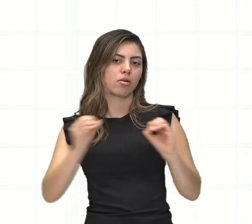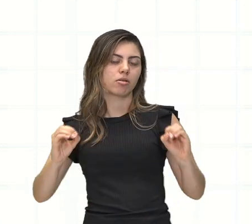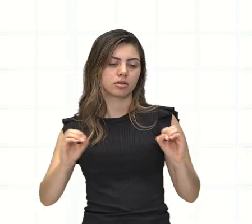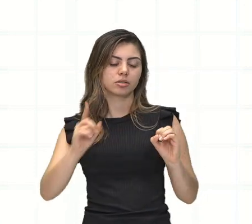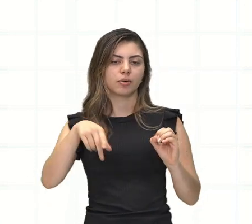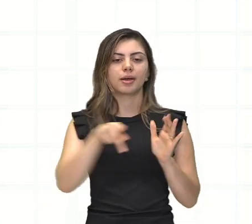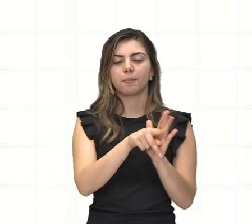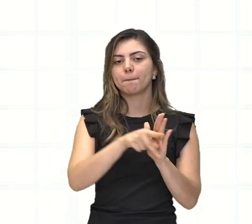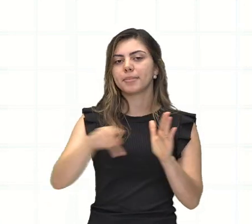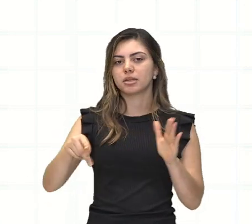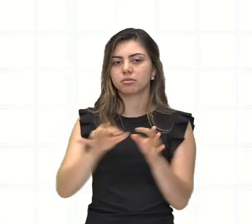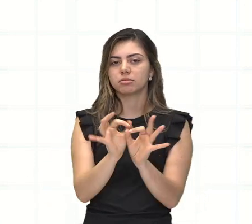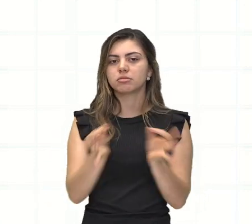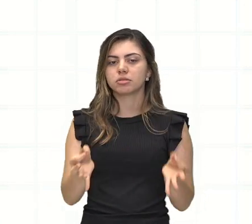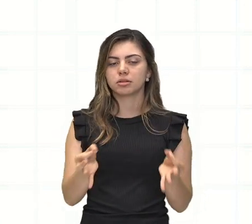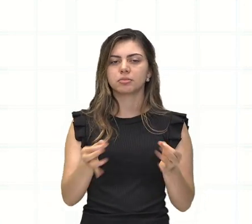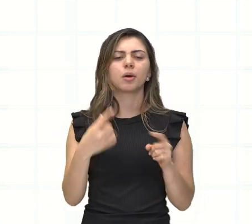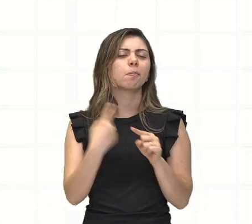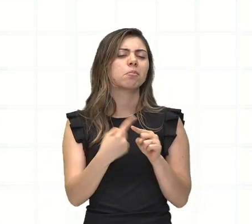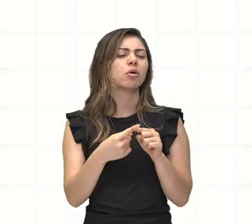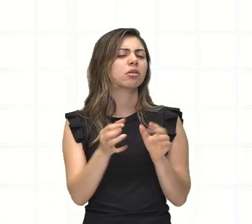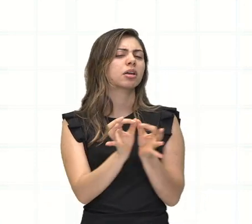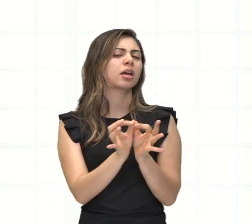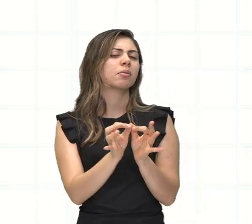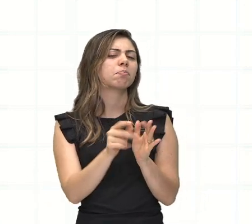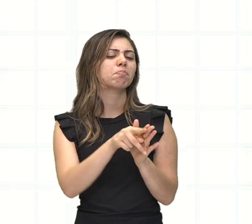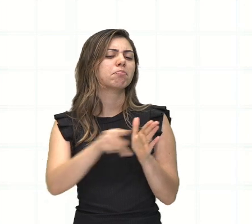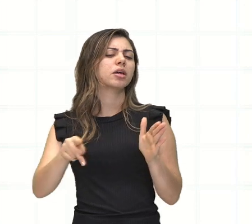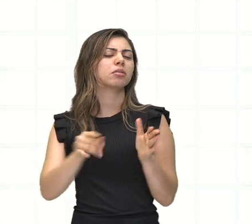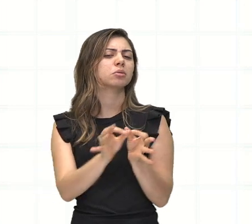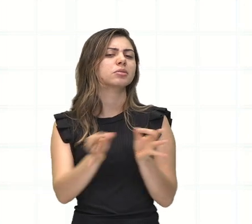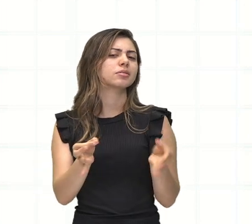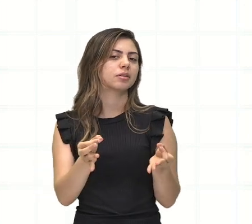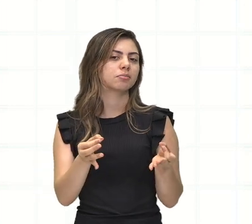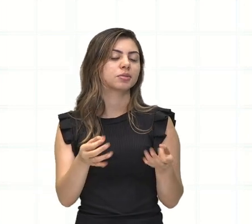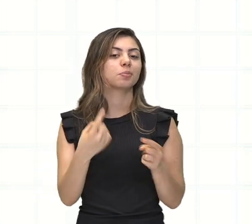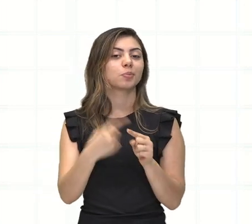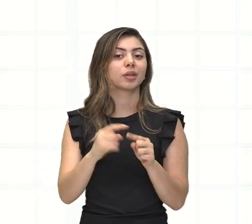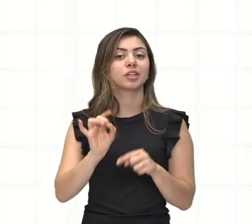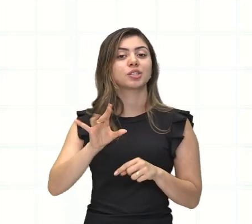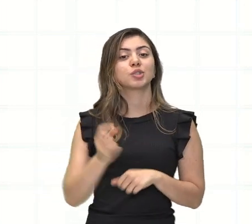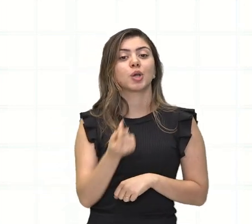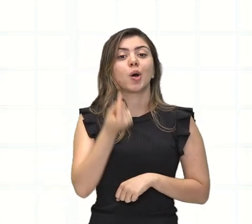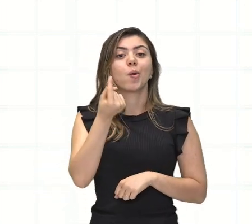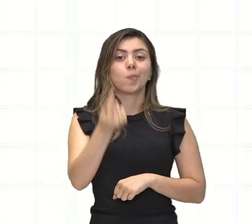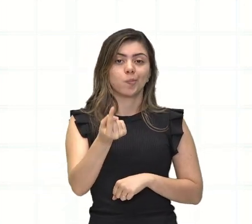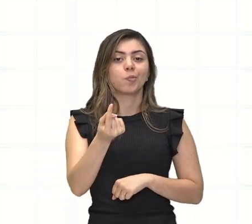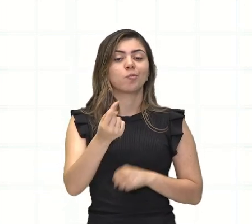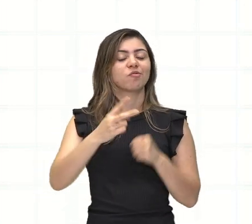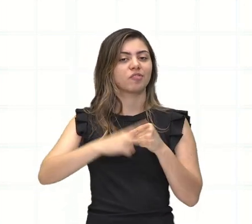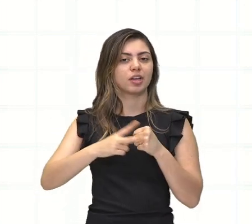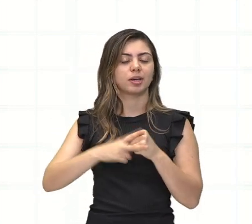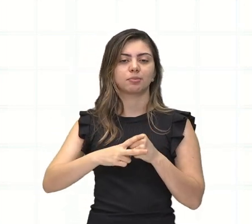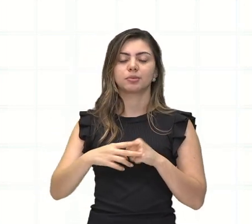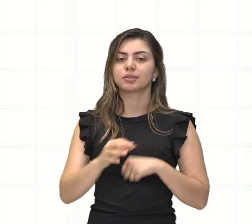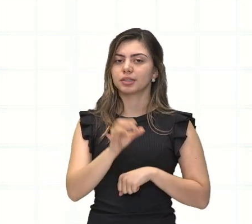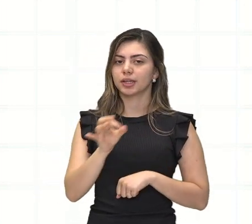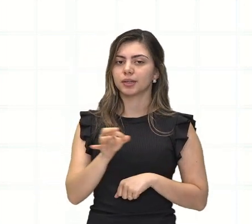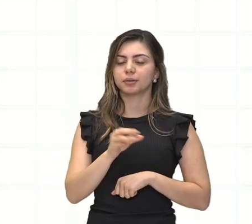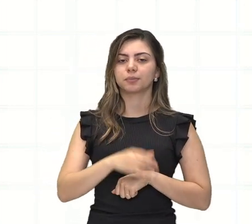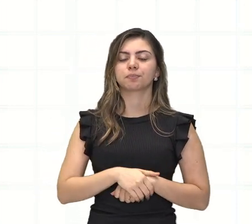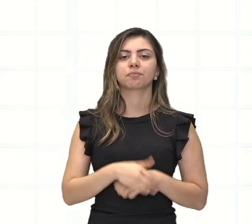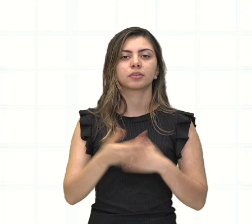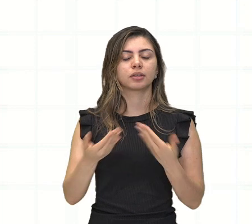período simples. Por que período simples, professora? Porque tem apenas um verbo. Então, você